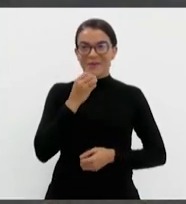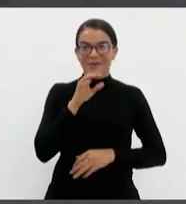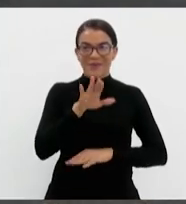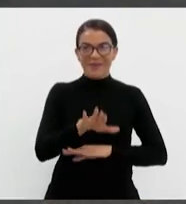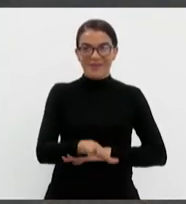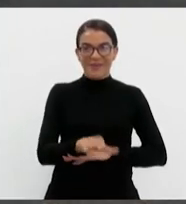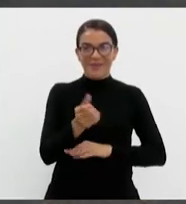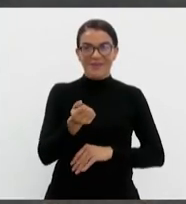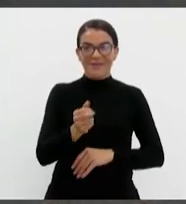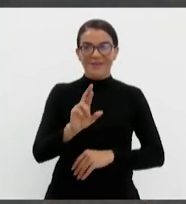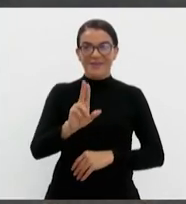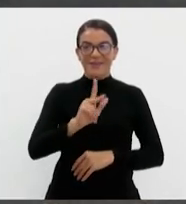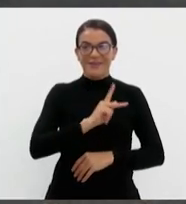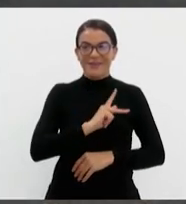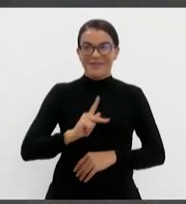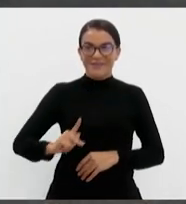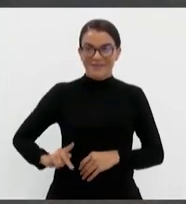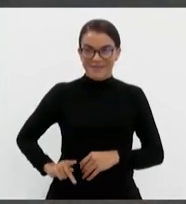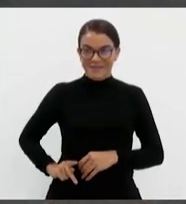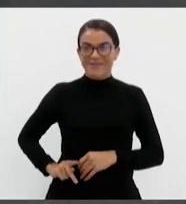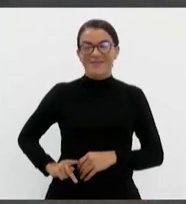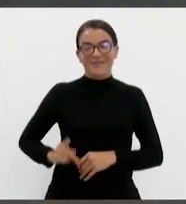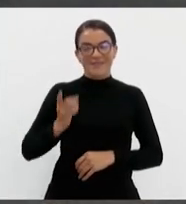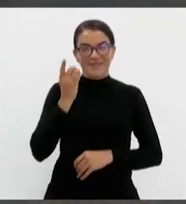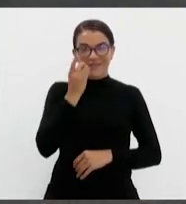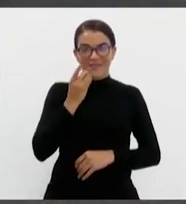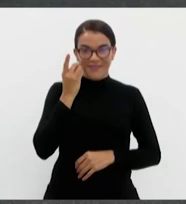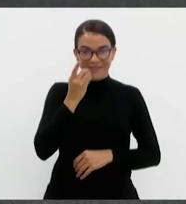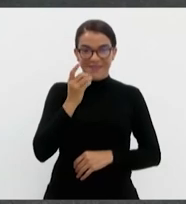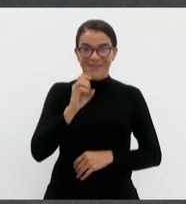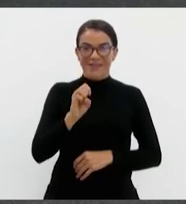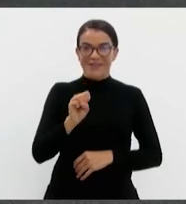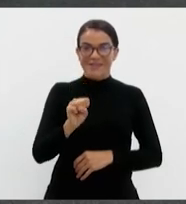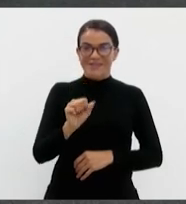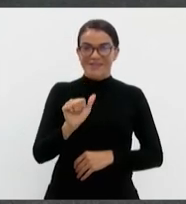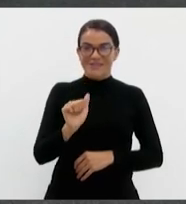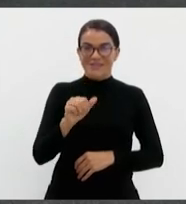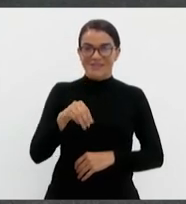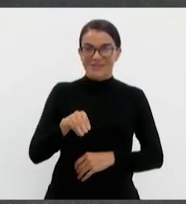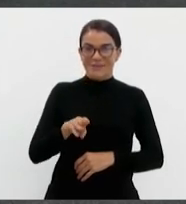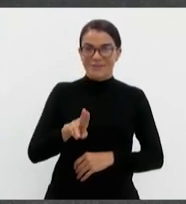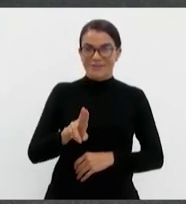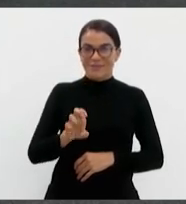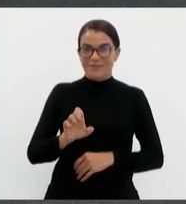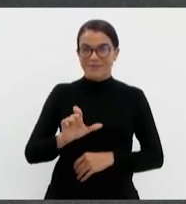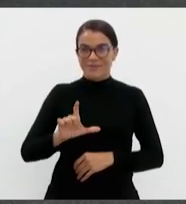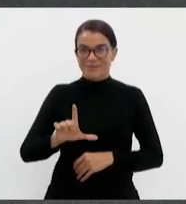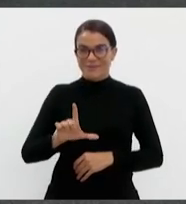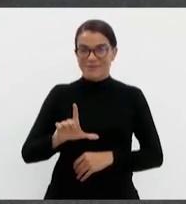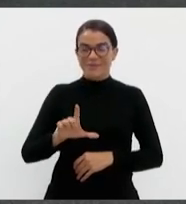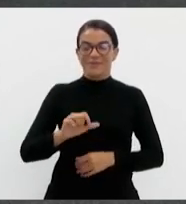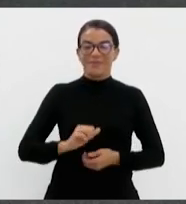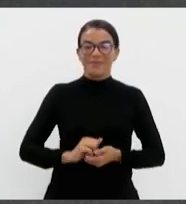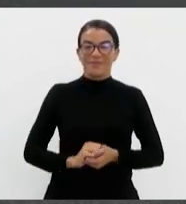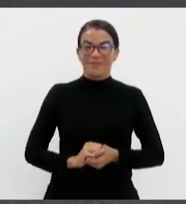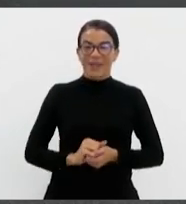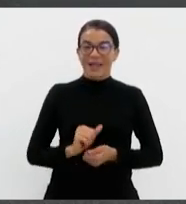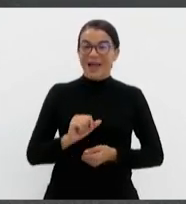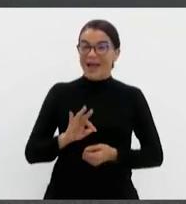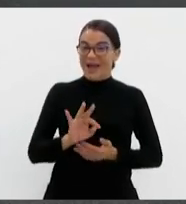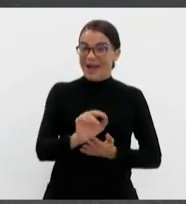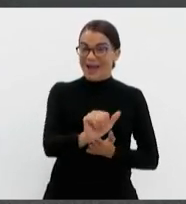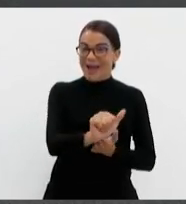senhor presidente, deputado Samuel Malafaia. A ata reflete